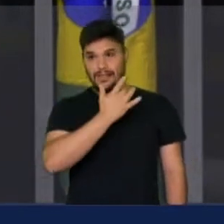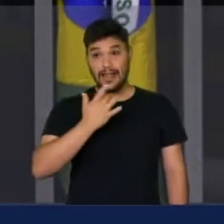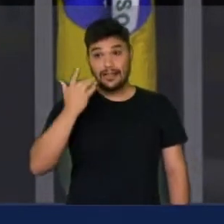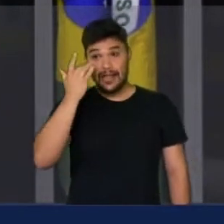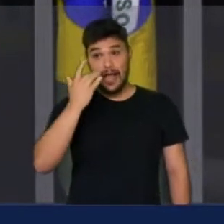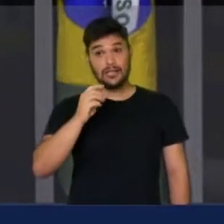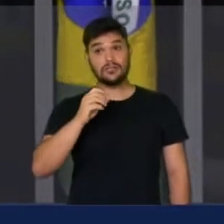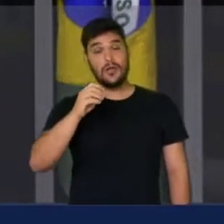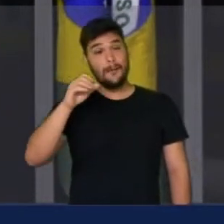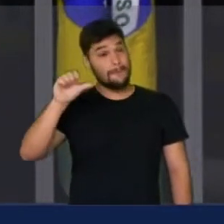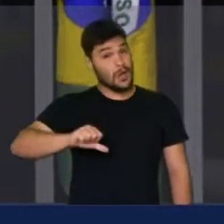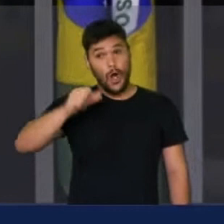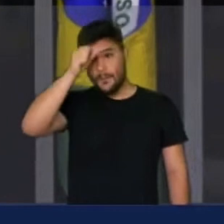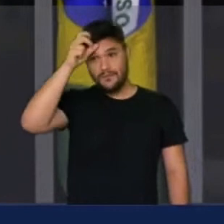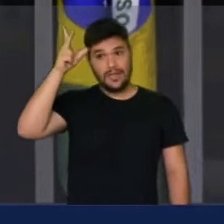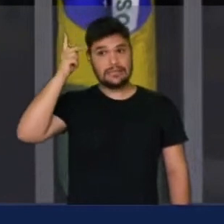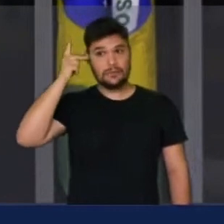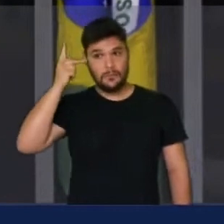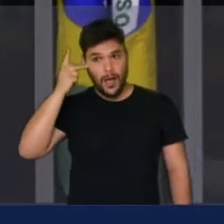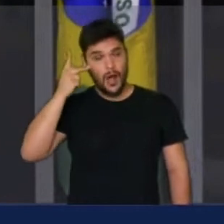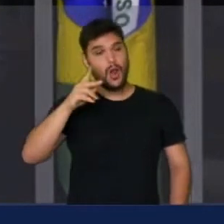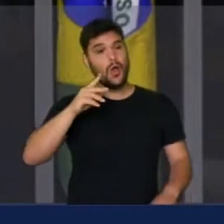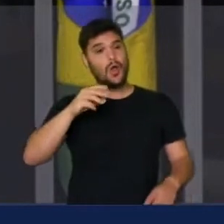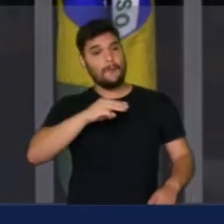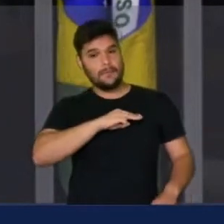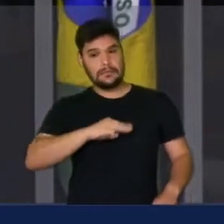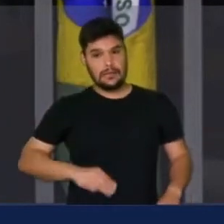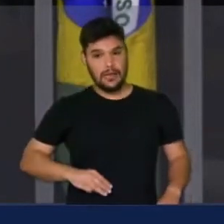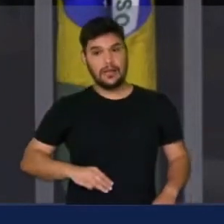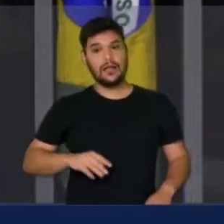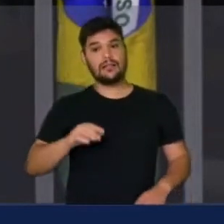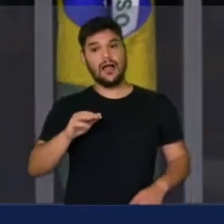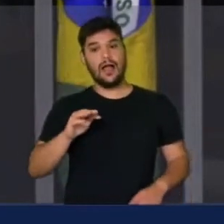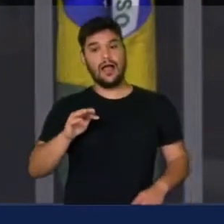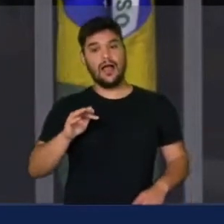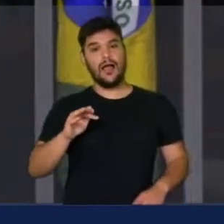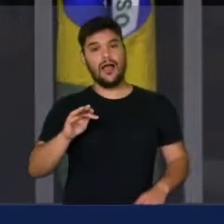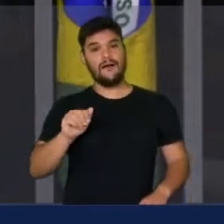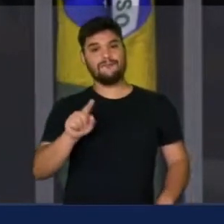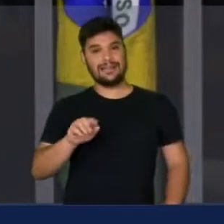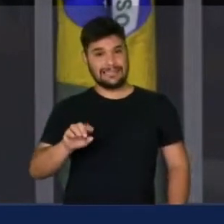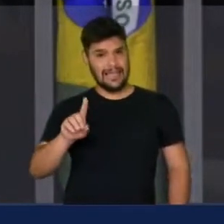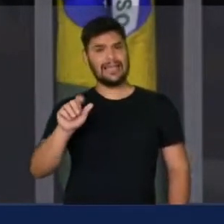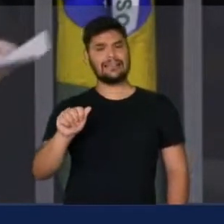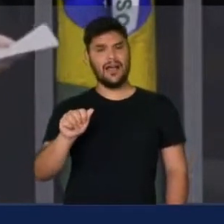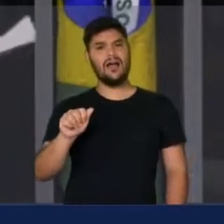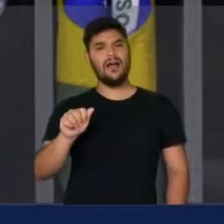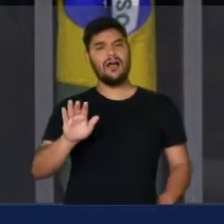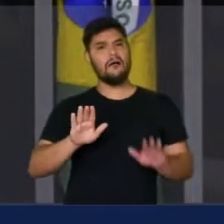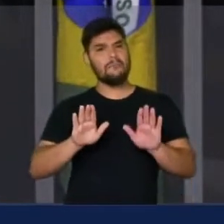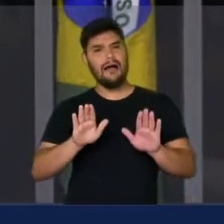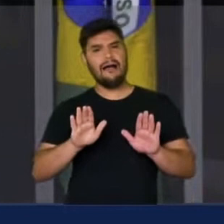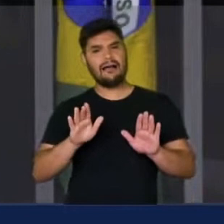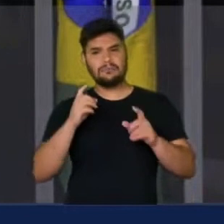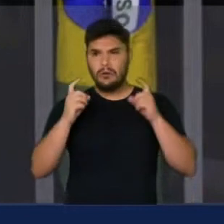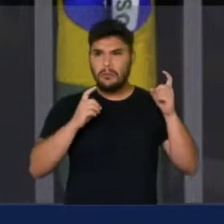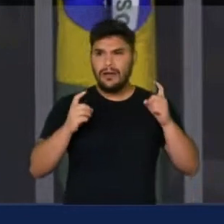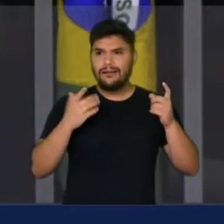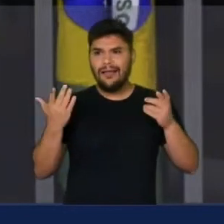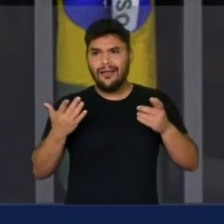Paulo, para a Fazenda. Todos os nomes cogitados no gabinete de transição. E a preocupação é Daniel Alves,